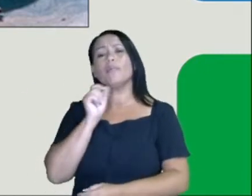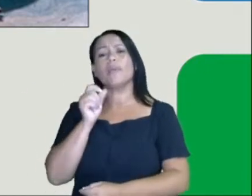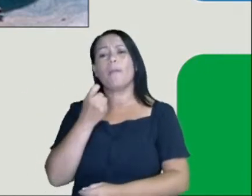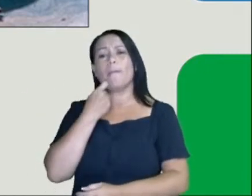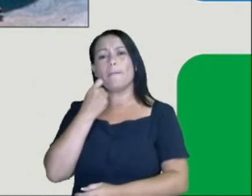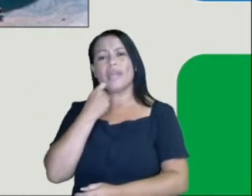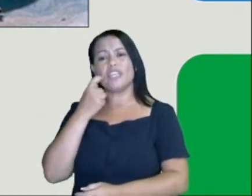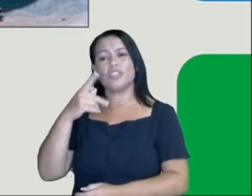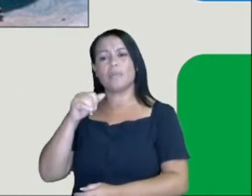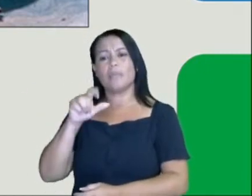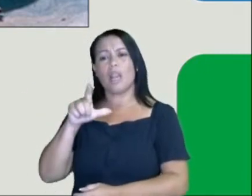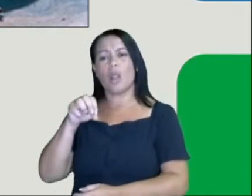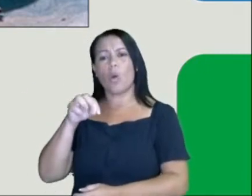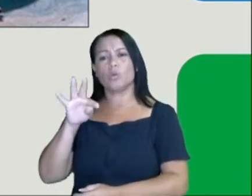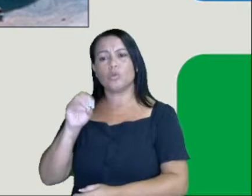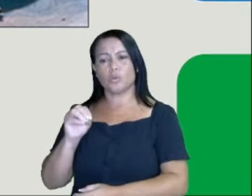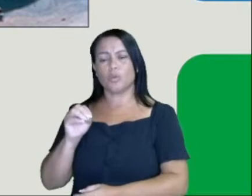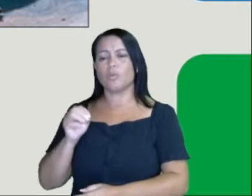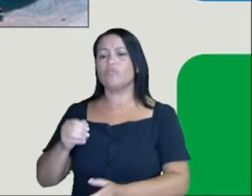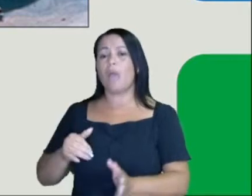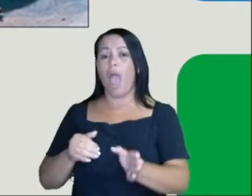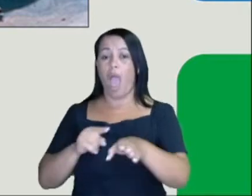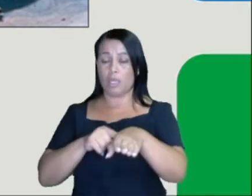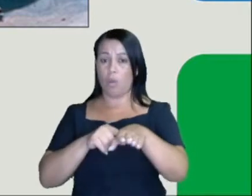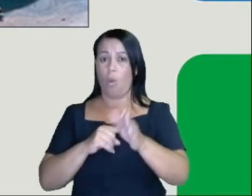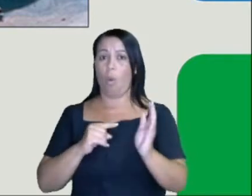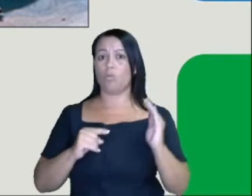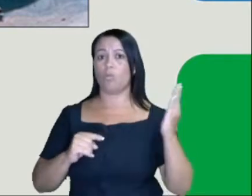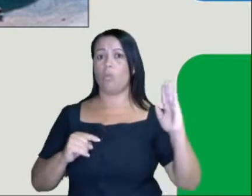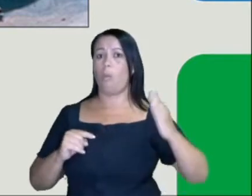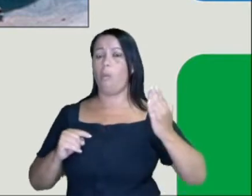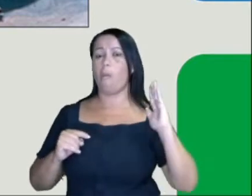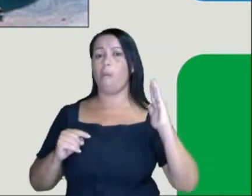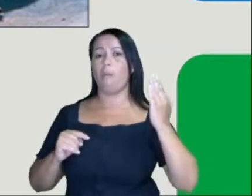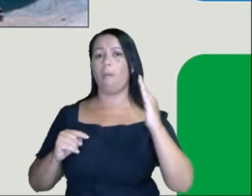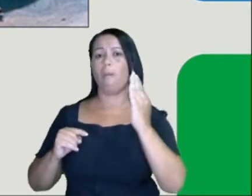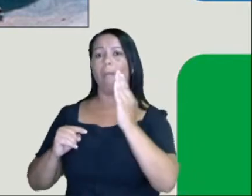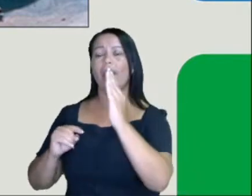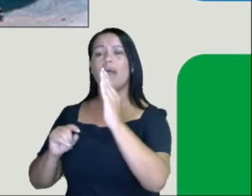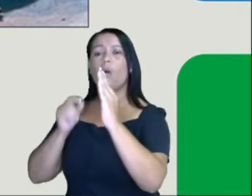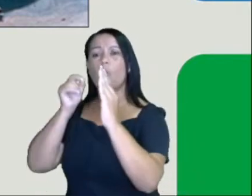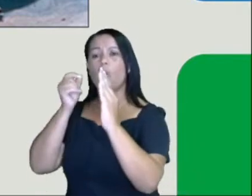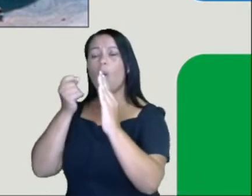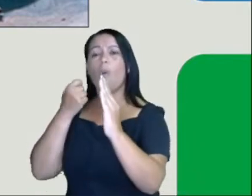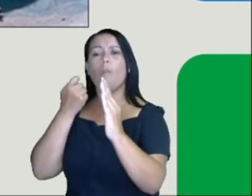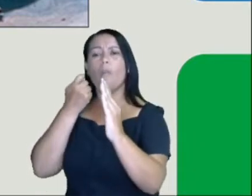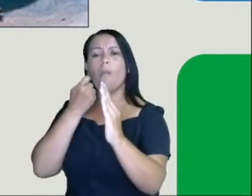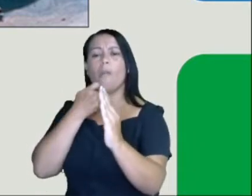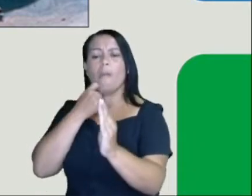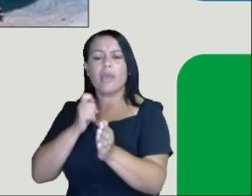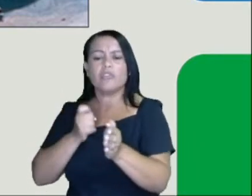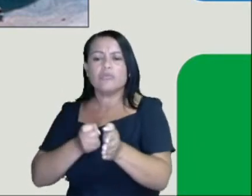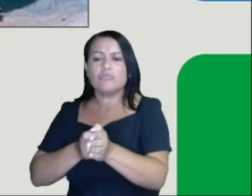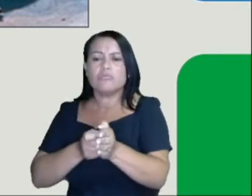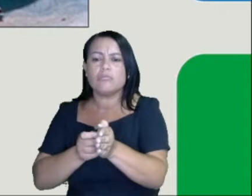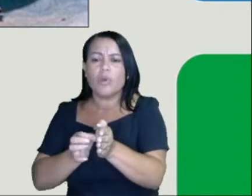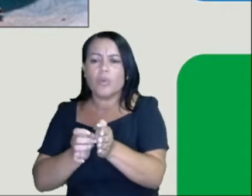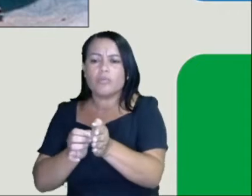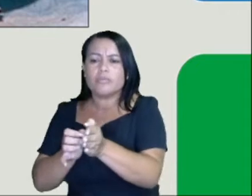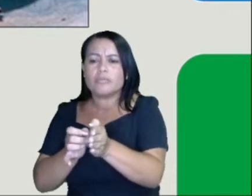ou rêmora. Ele prende-se ao tubarão com ventosas especiais nas suas